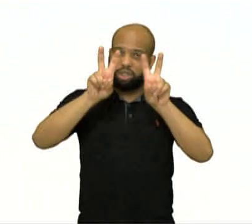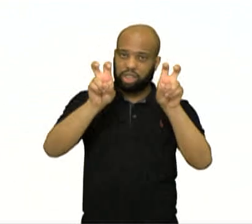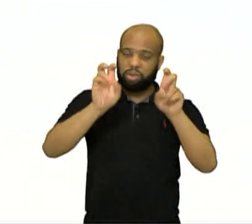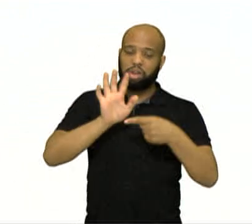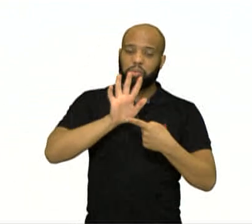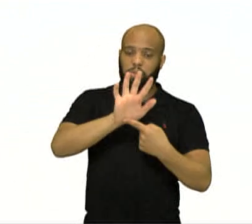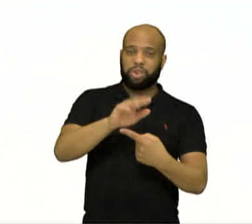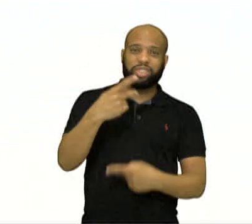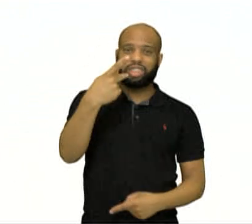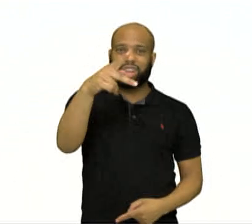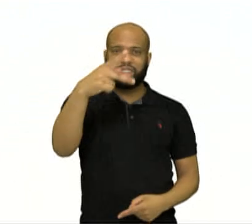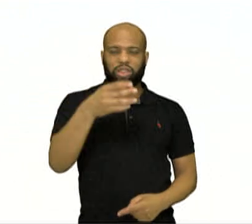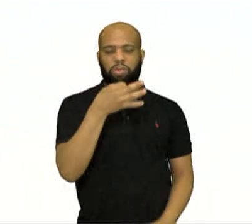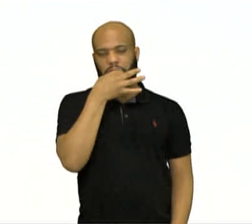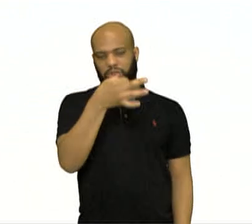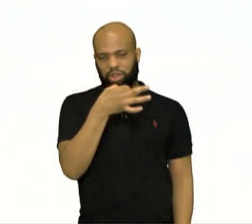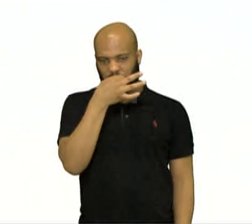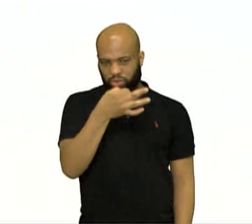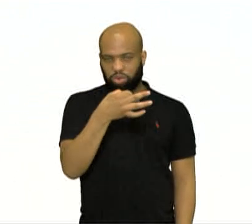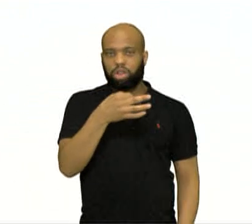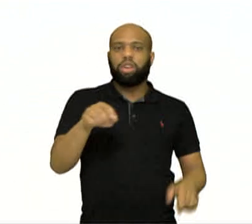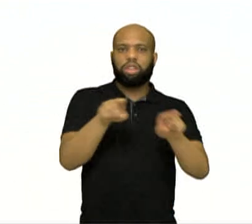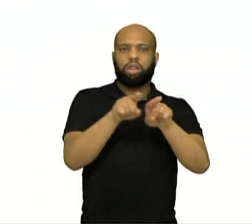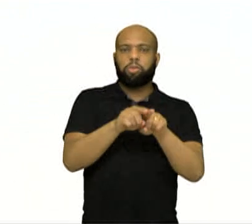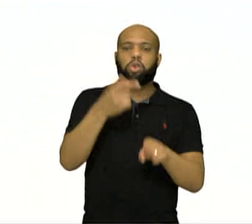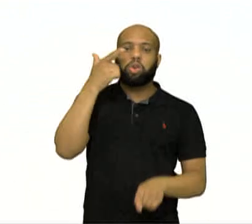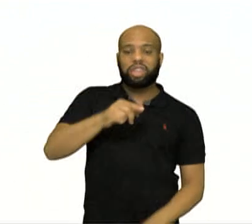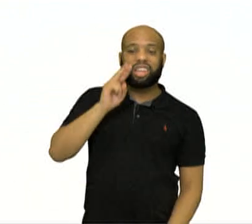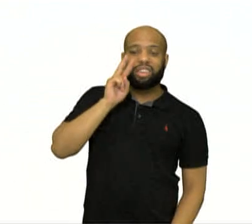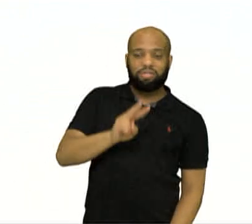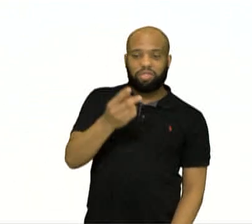sua opinião. E também para que possa ouvir as outras opiniões